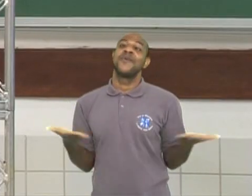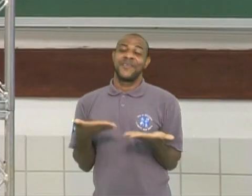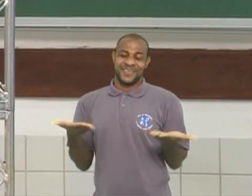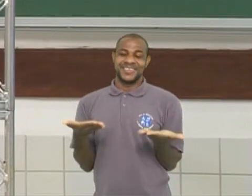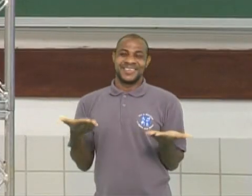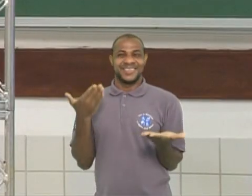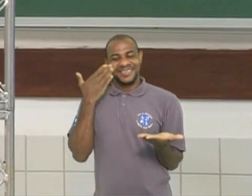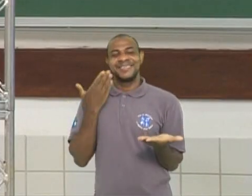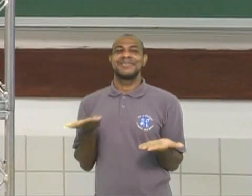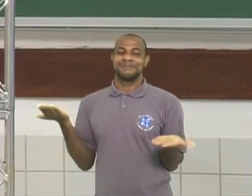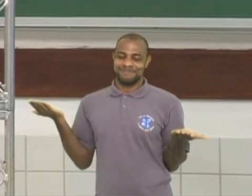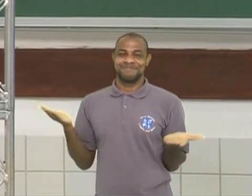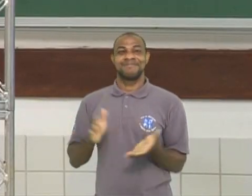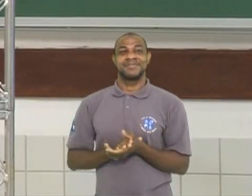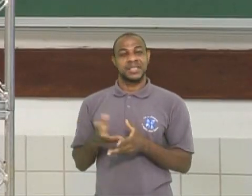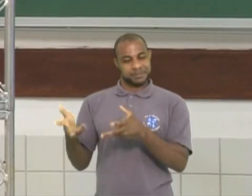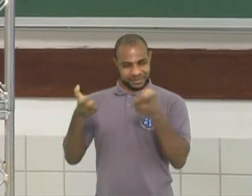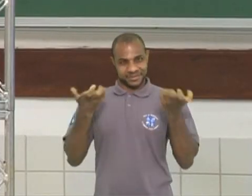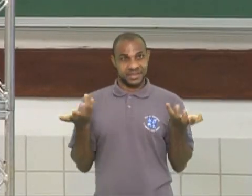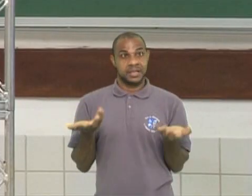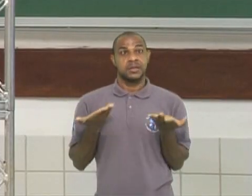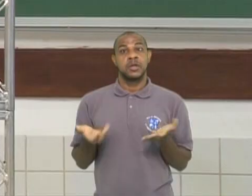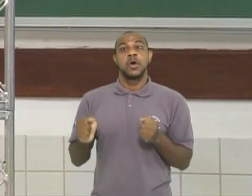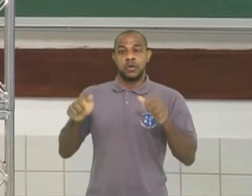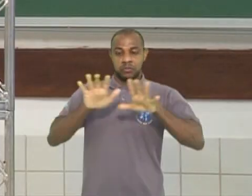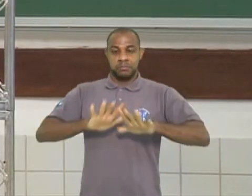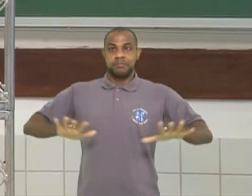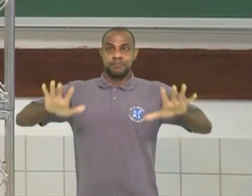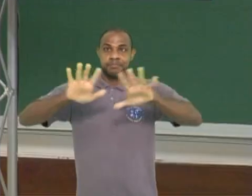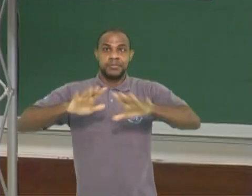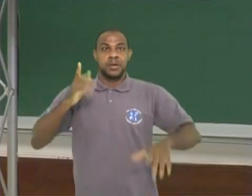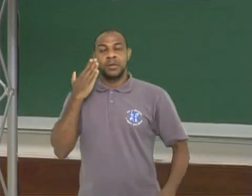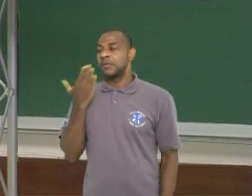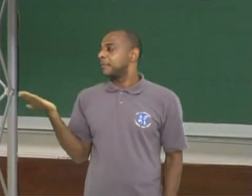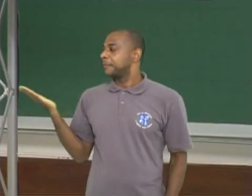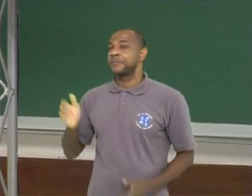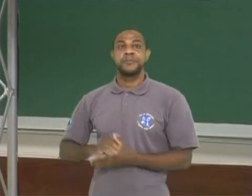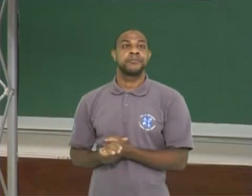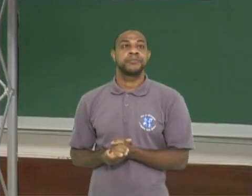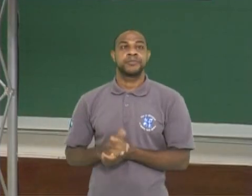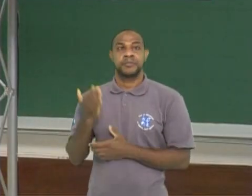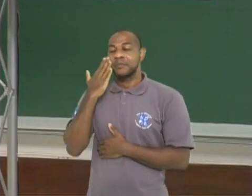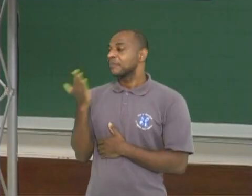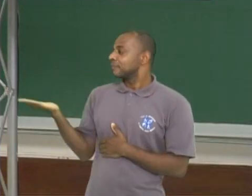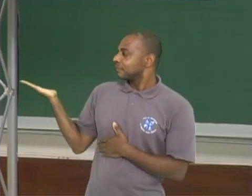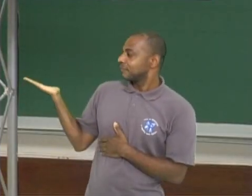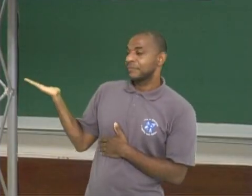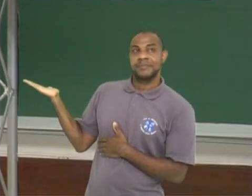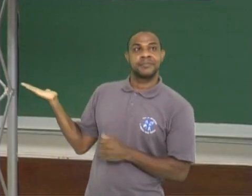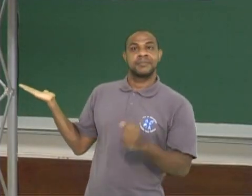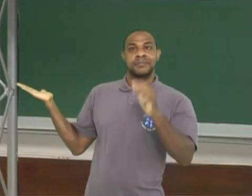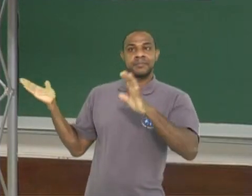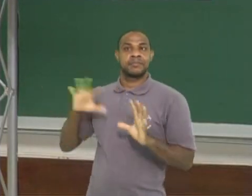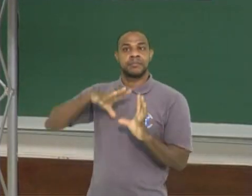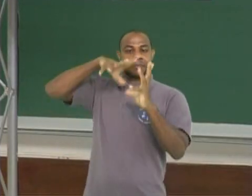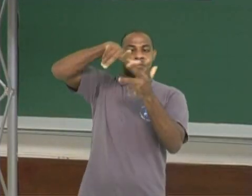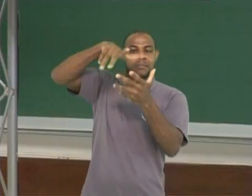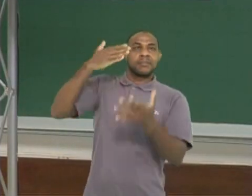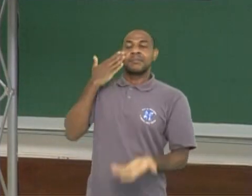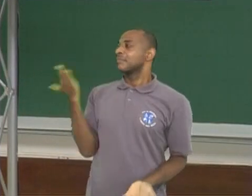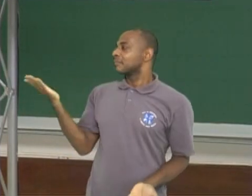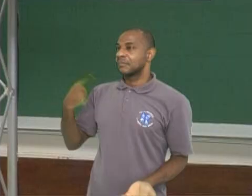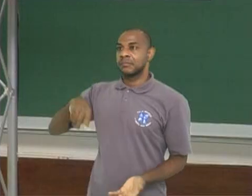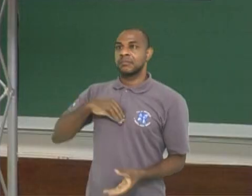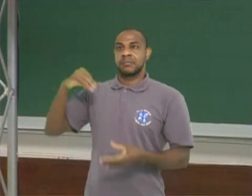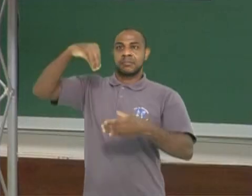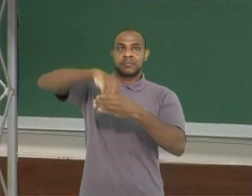hoje. Então hoje, o espaço geográfico, ele o espaço geográfico da qual nós fazemos